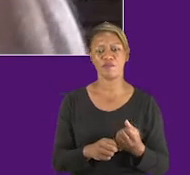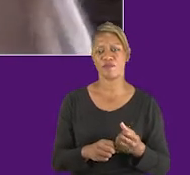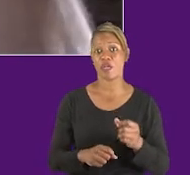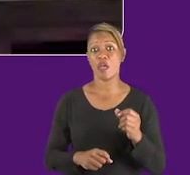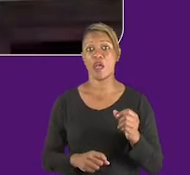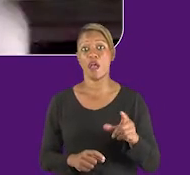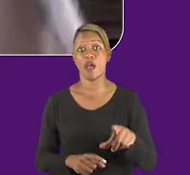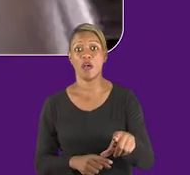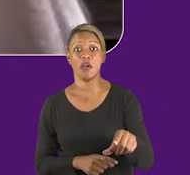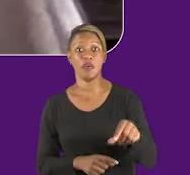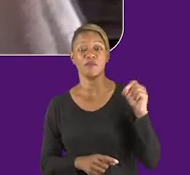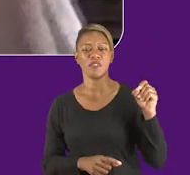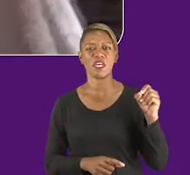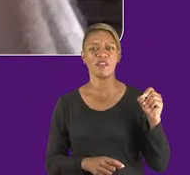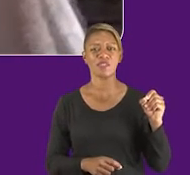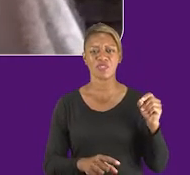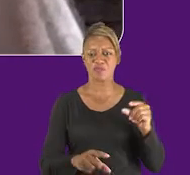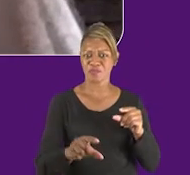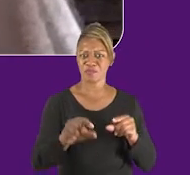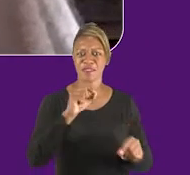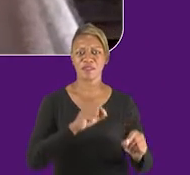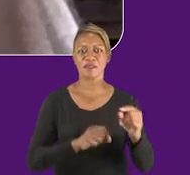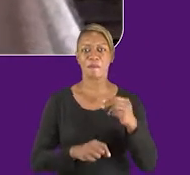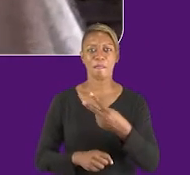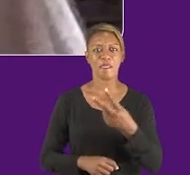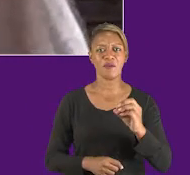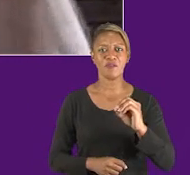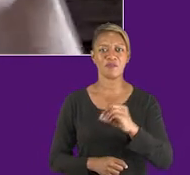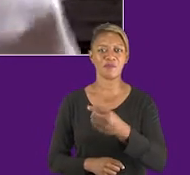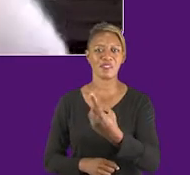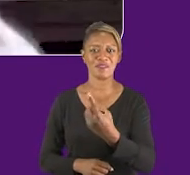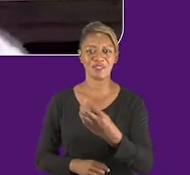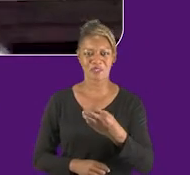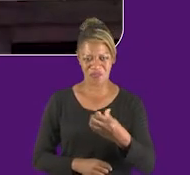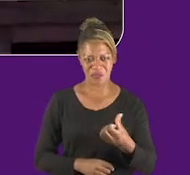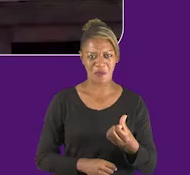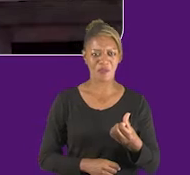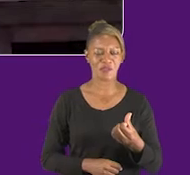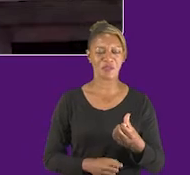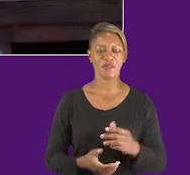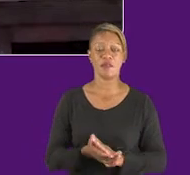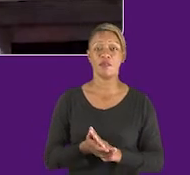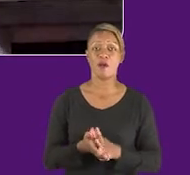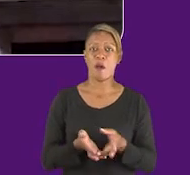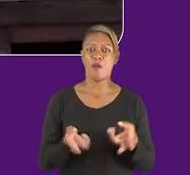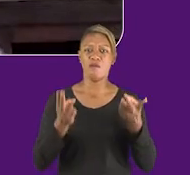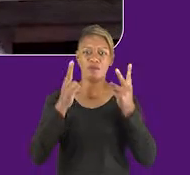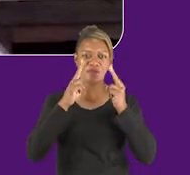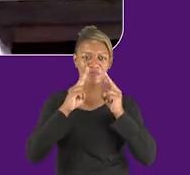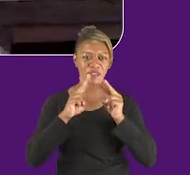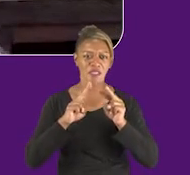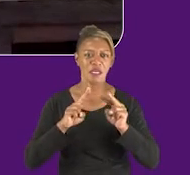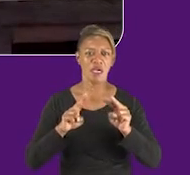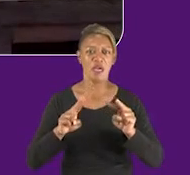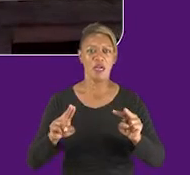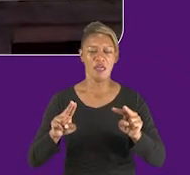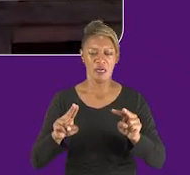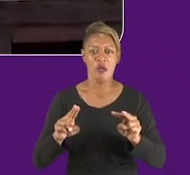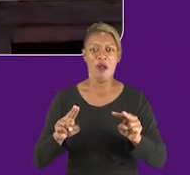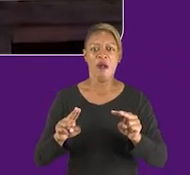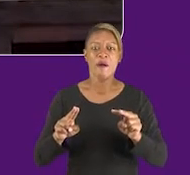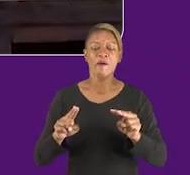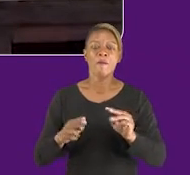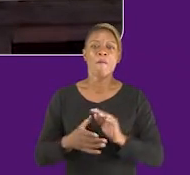design anterior a isso na verdade o ex levem nasceu lá em 2012 dentro da companhia o olhar a mais sobre o